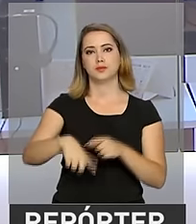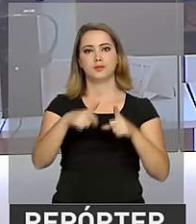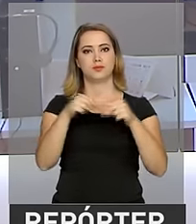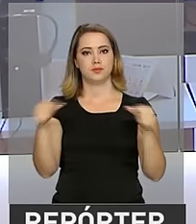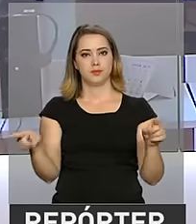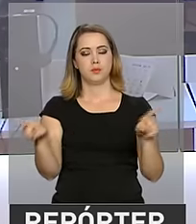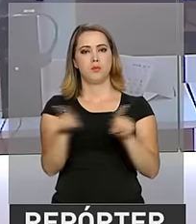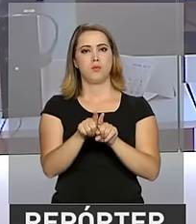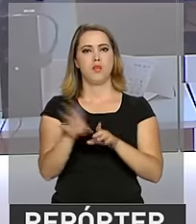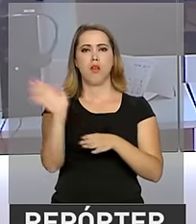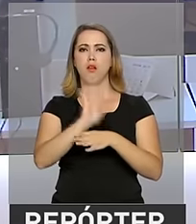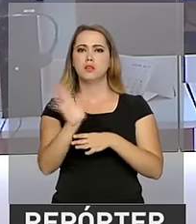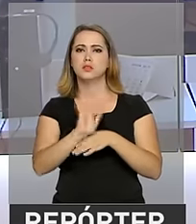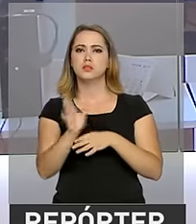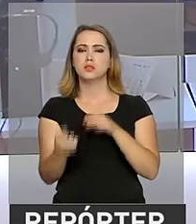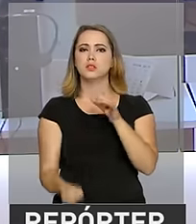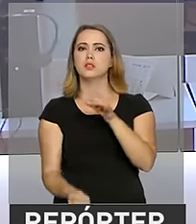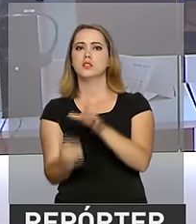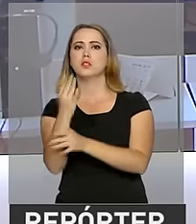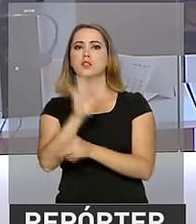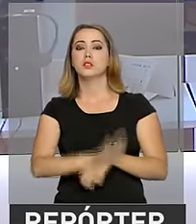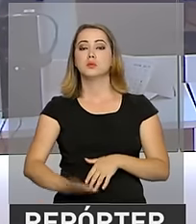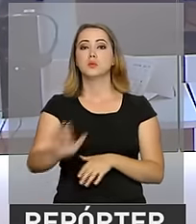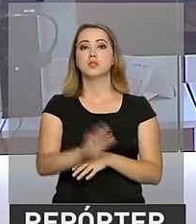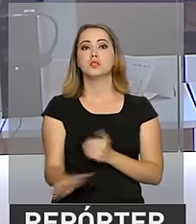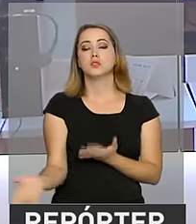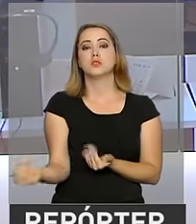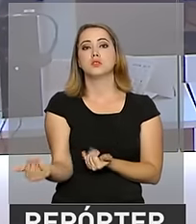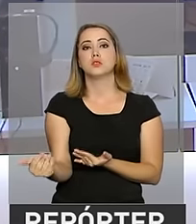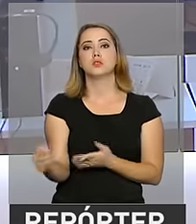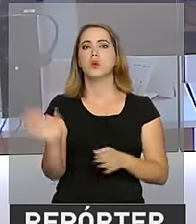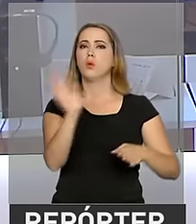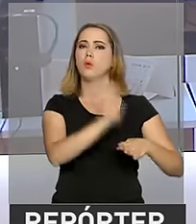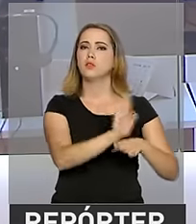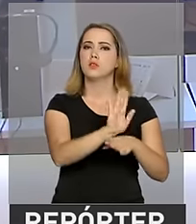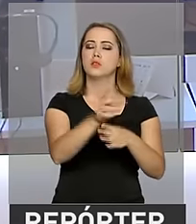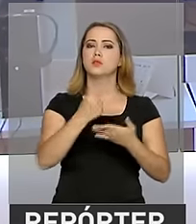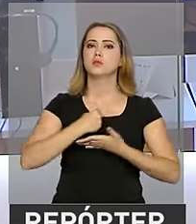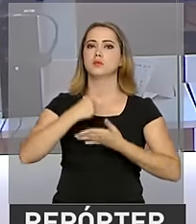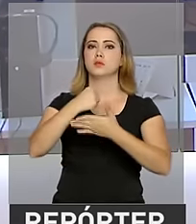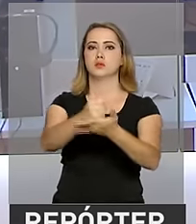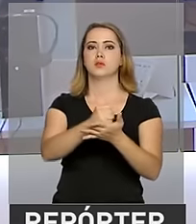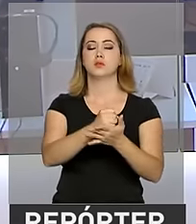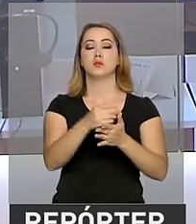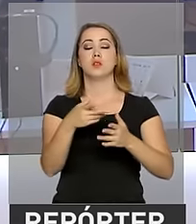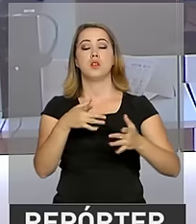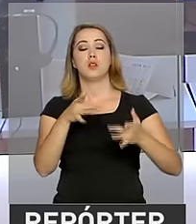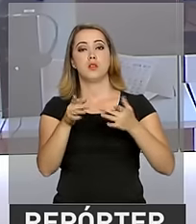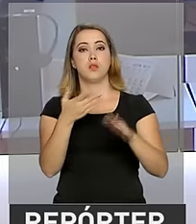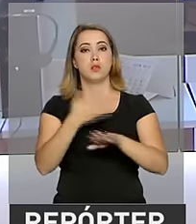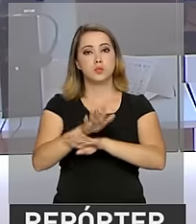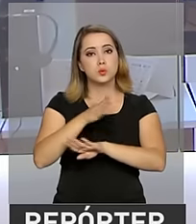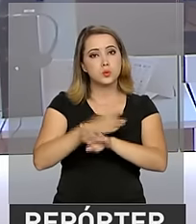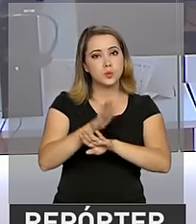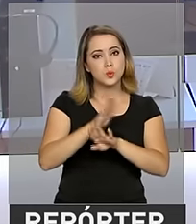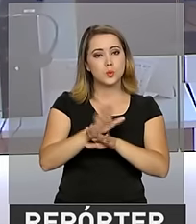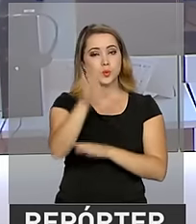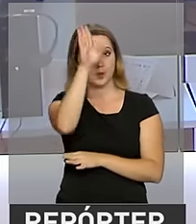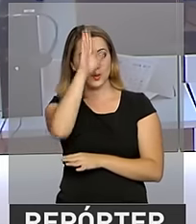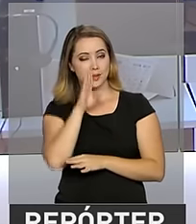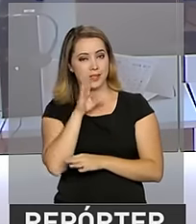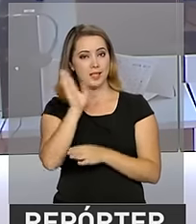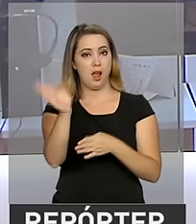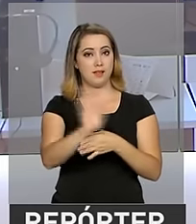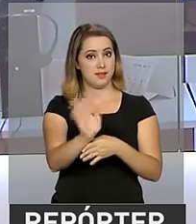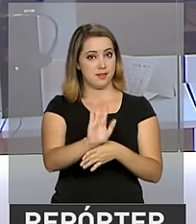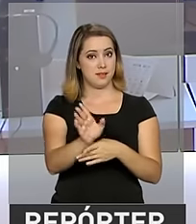Além de exibir filmes criados por crianças e jovens, o festival oferece oficinas gratuitas de cinema. Uma oportunidade